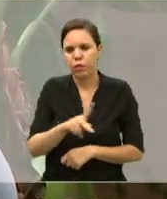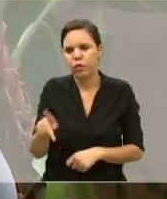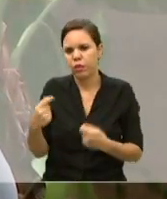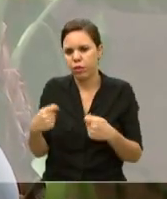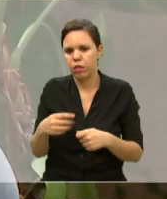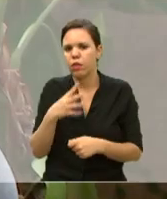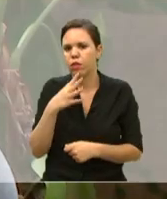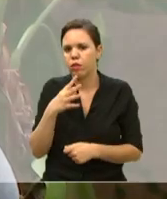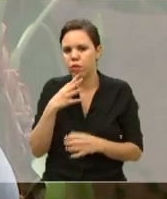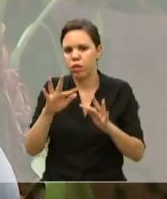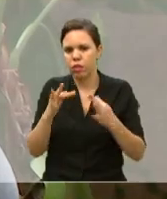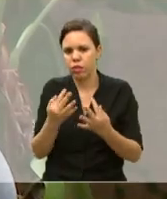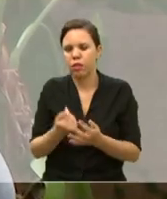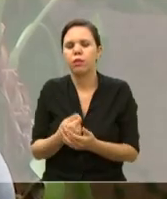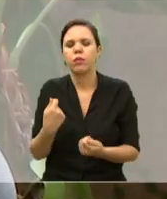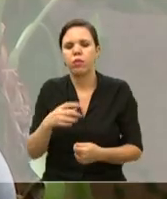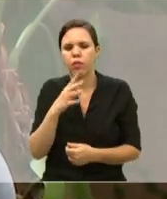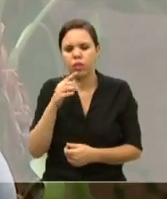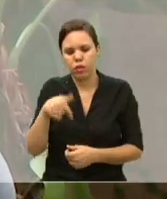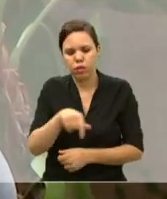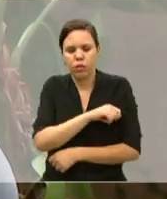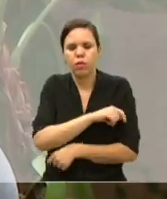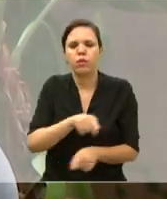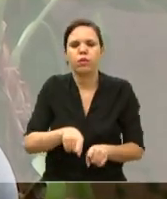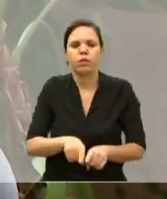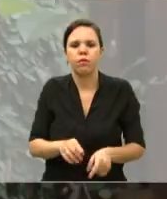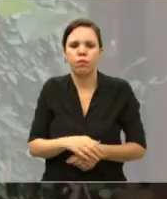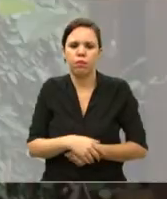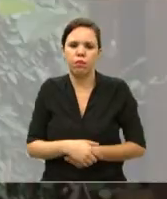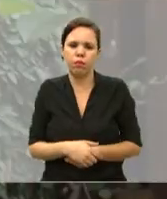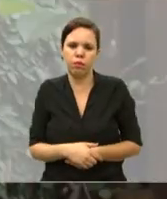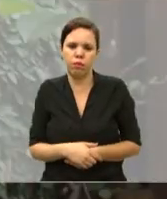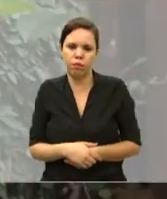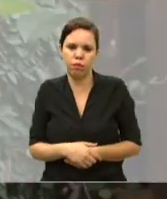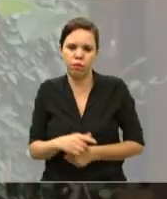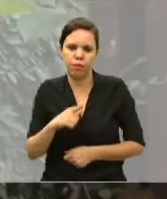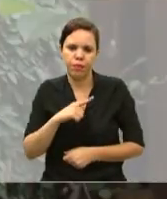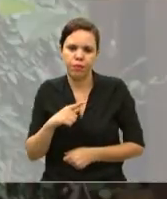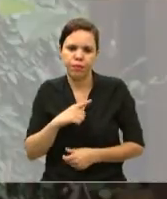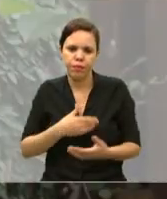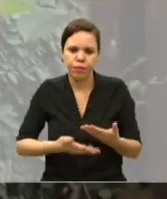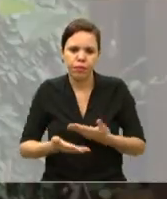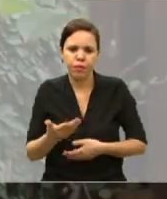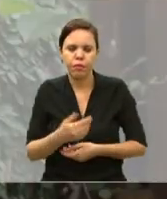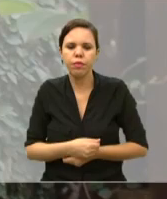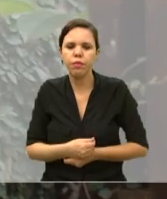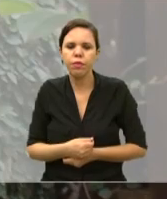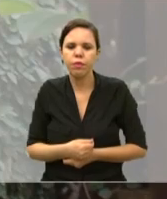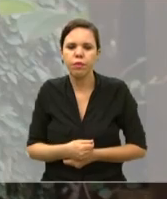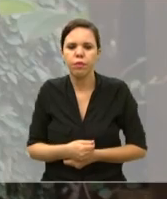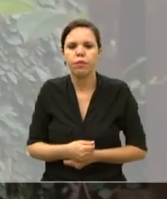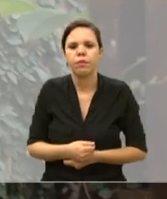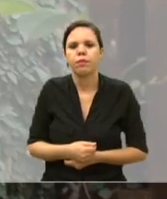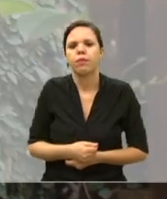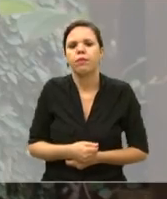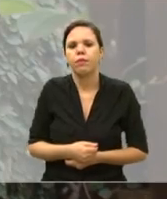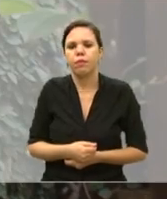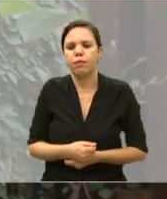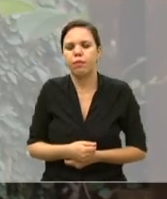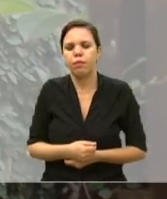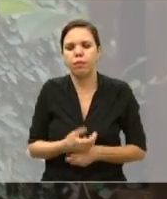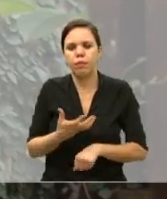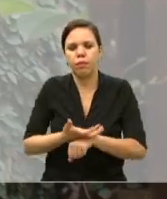precisam conhecer os pais para eles conhecerem os alunos também. Para ele conseguir trabalhar, eles identificação. Mas